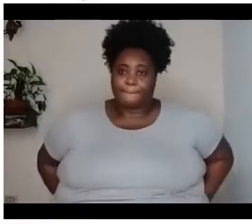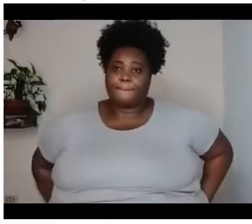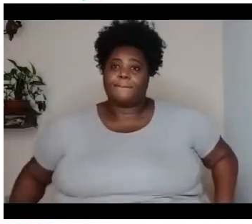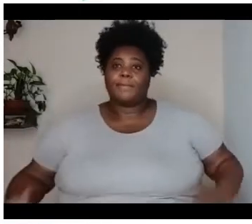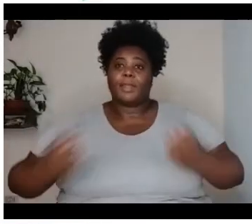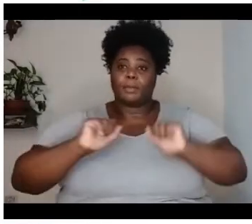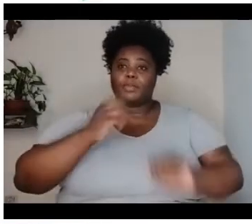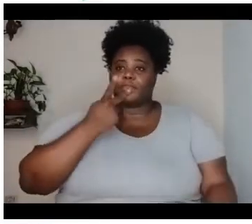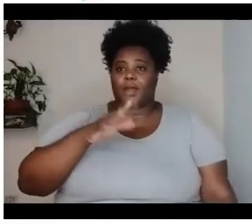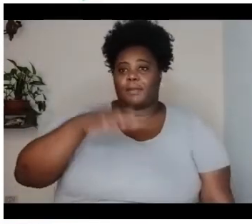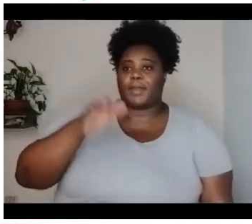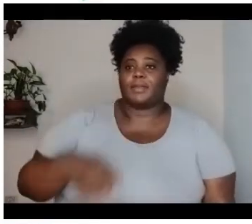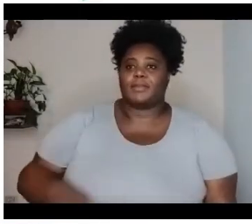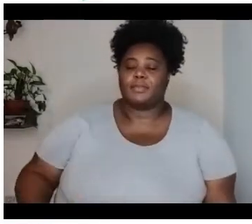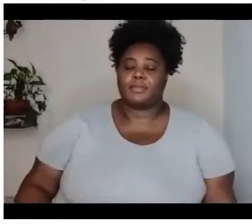mais isso?